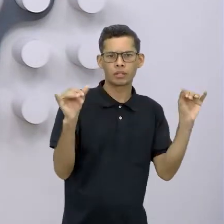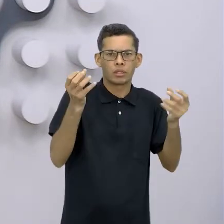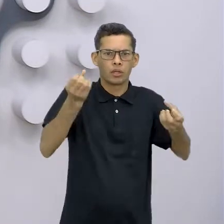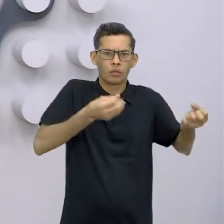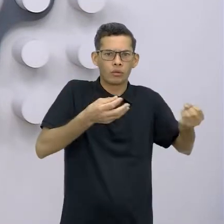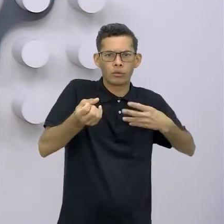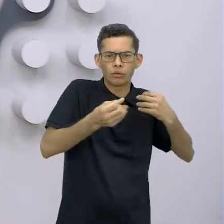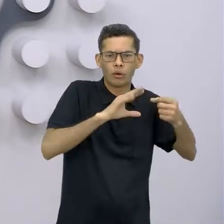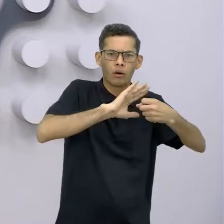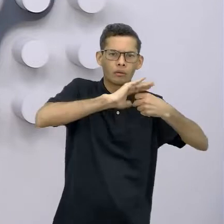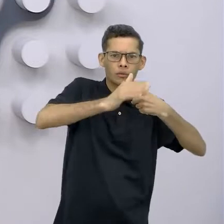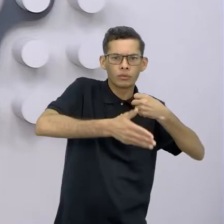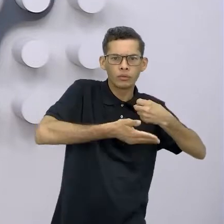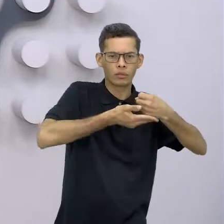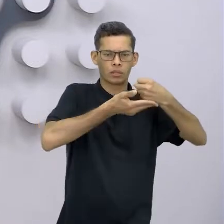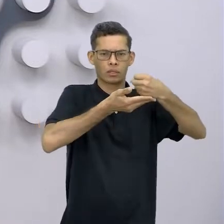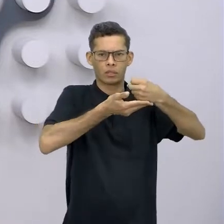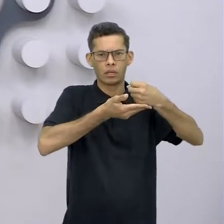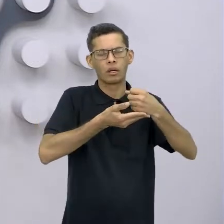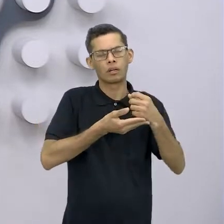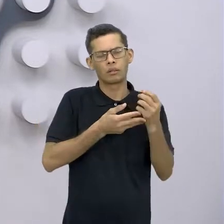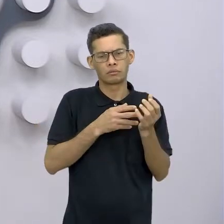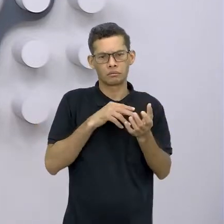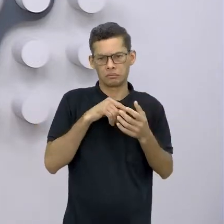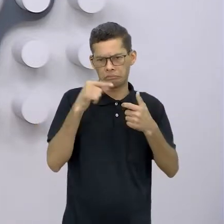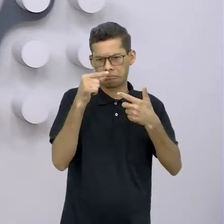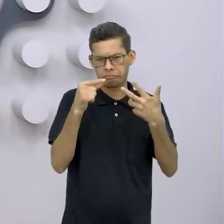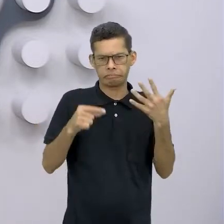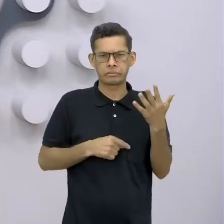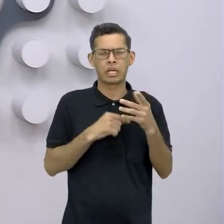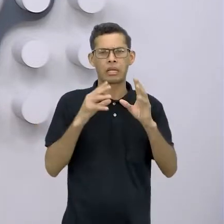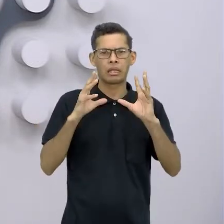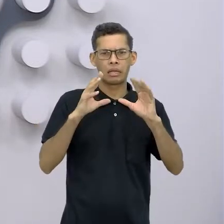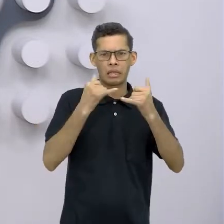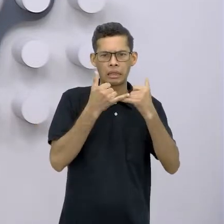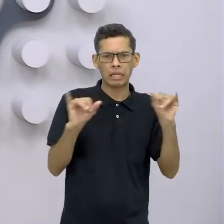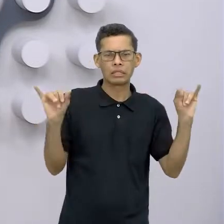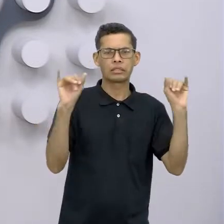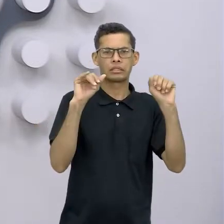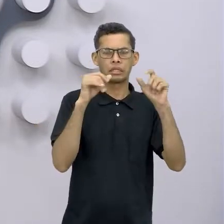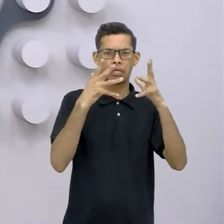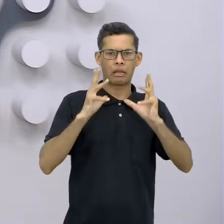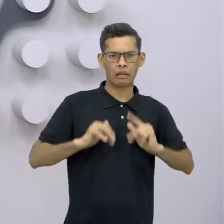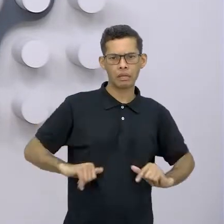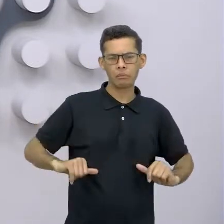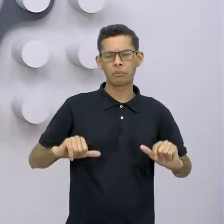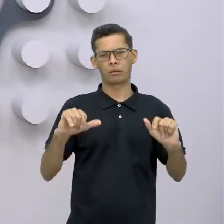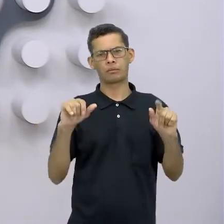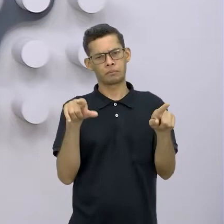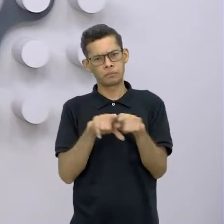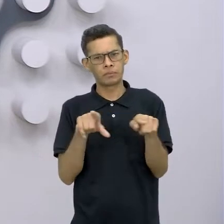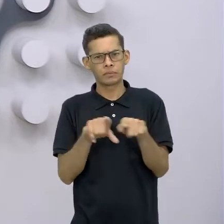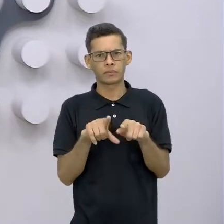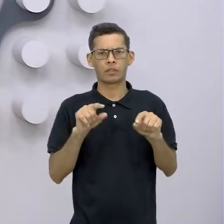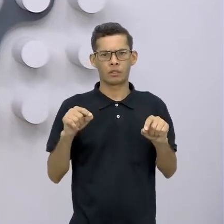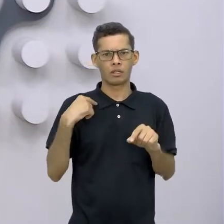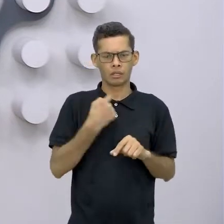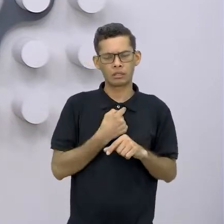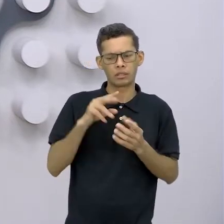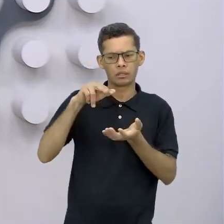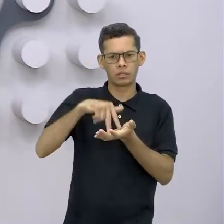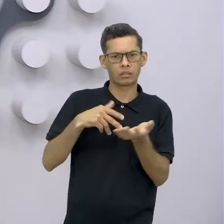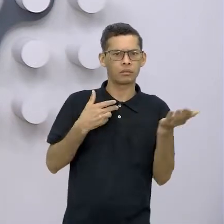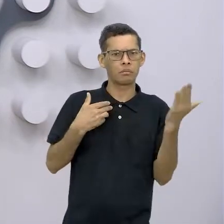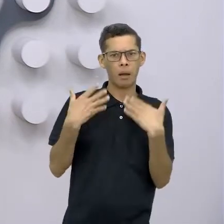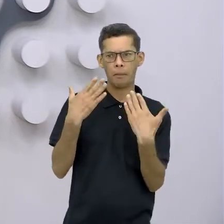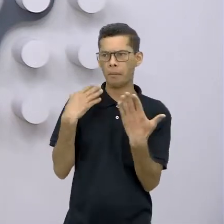novas, sustentáveis, etc. Então, energias limpas, aliás, né? Enfim, então a gente também está aqui numa conversa com